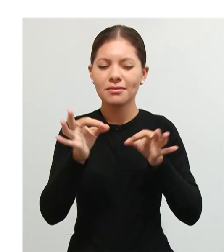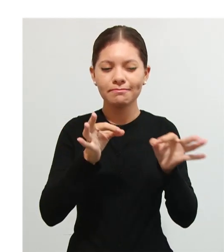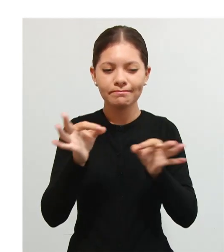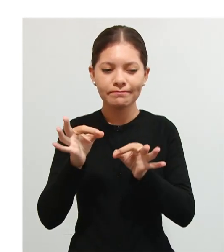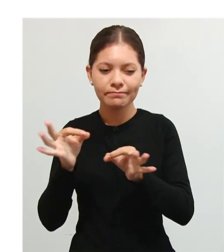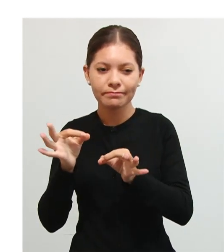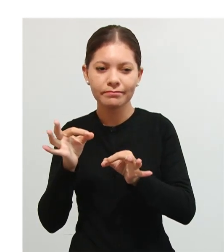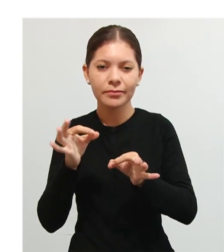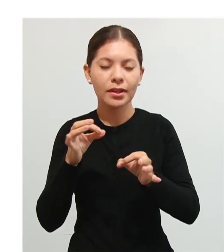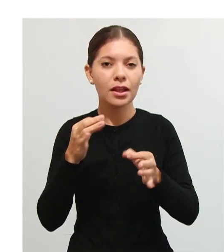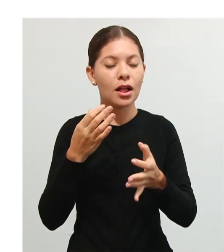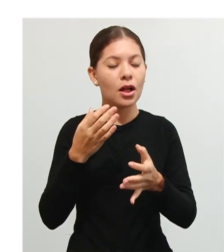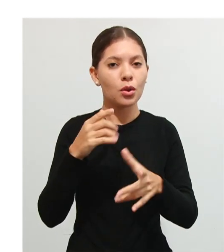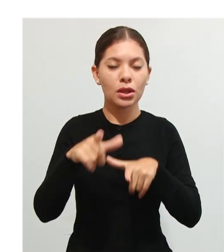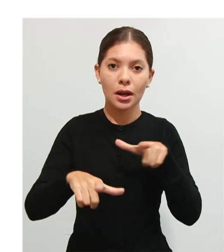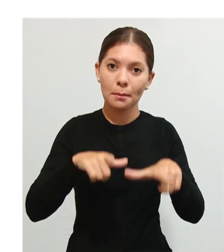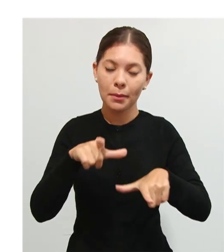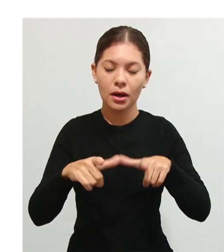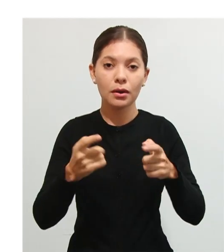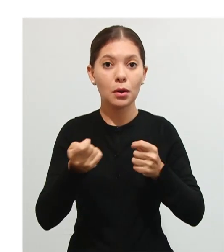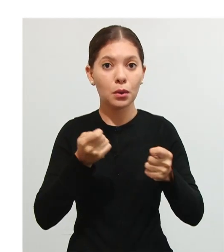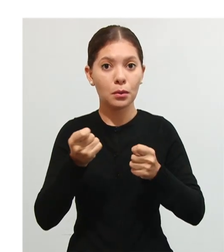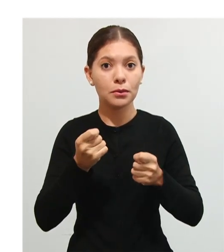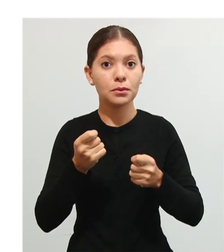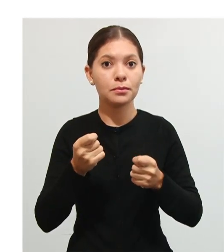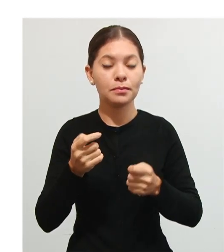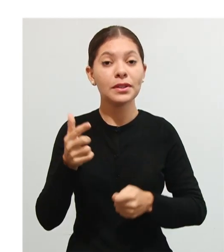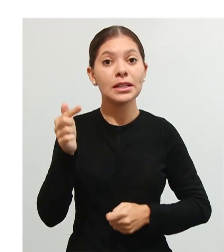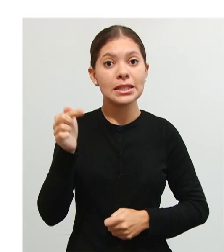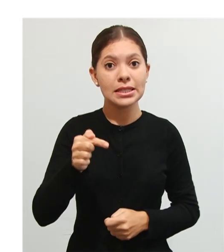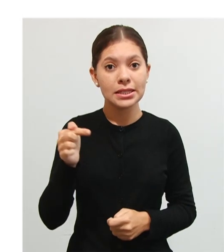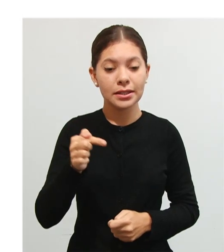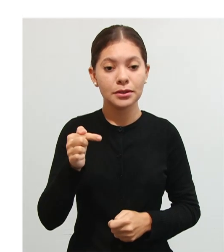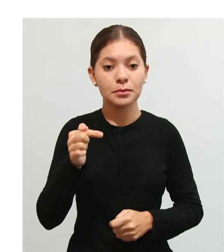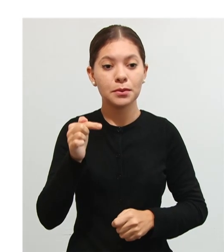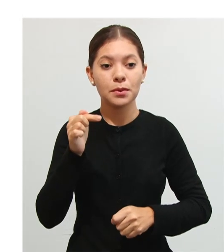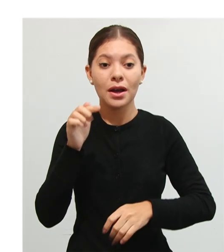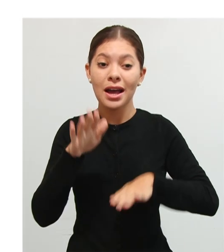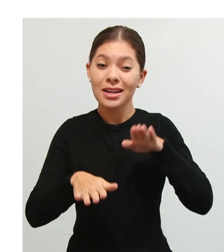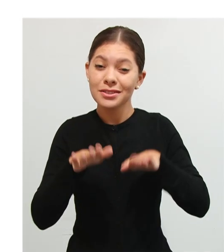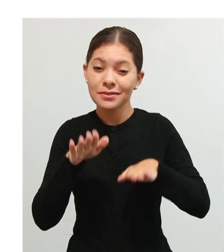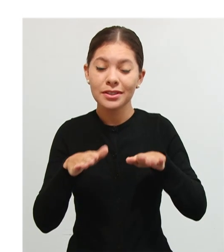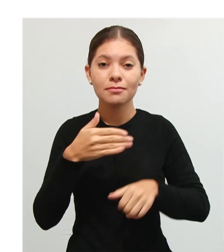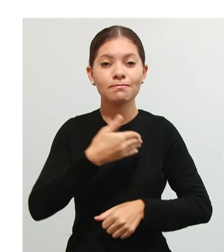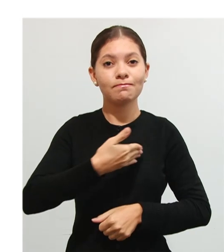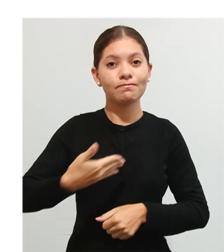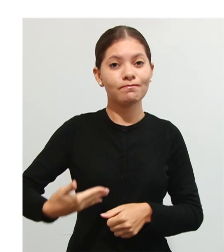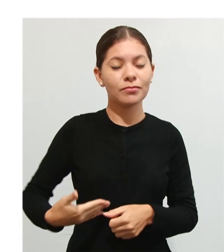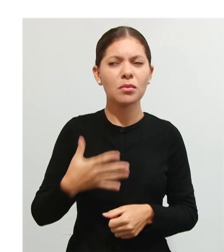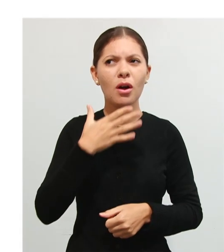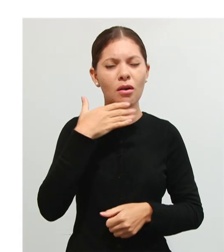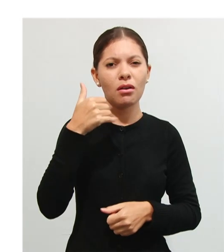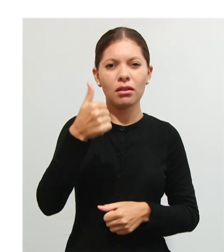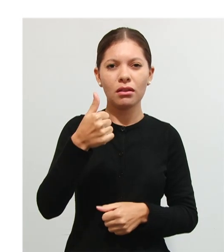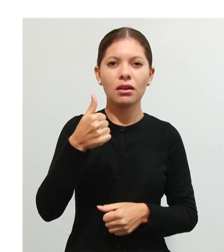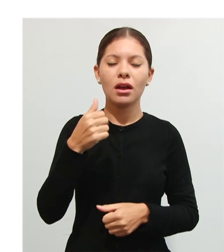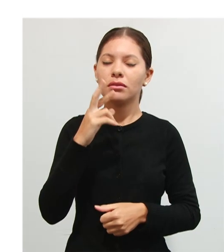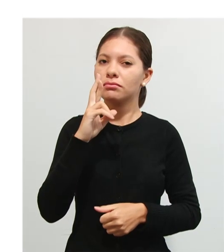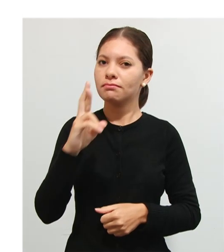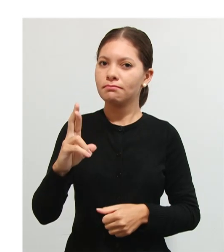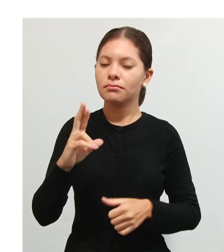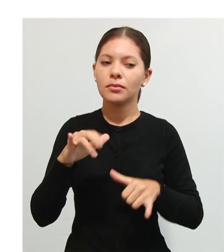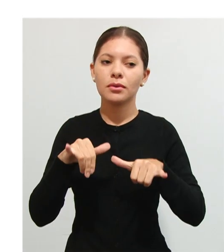atividade econômica. E 7º, às vezes, os governos podem melhorar os resultados dos mercados.